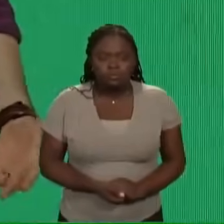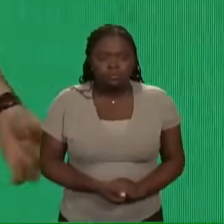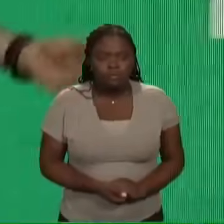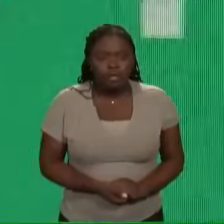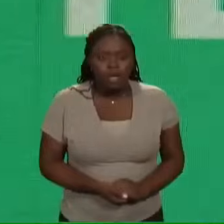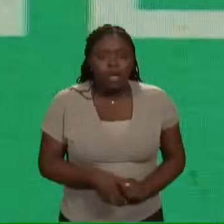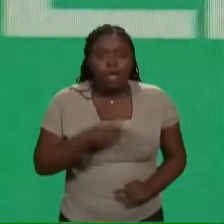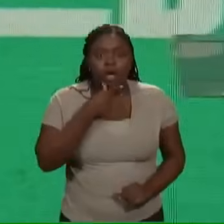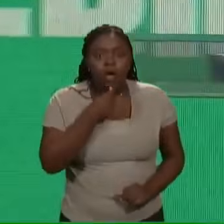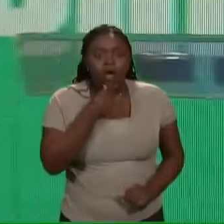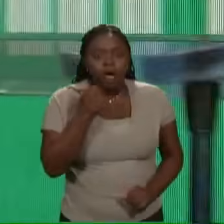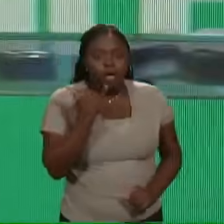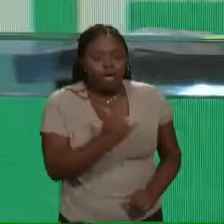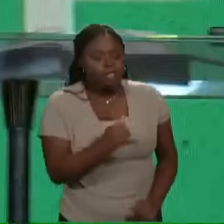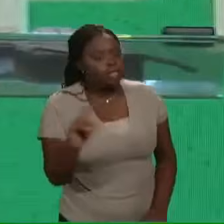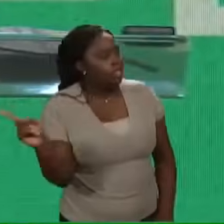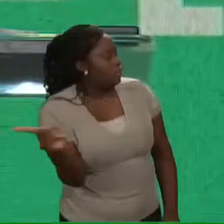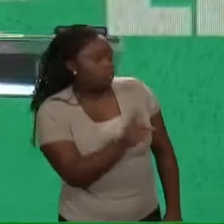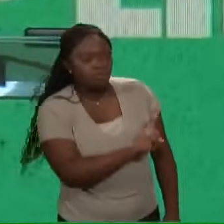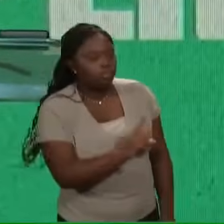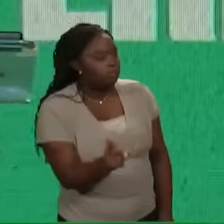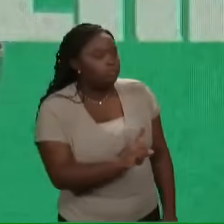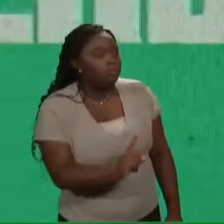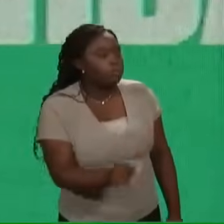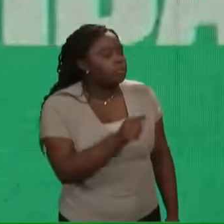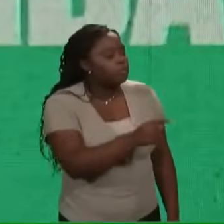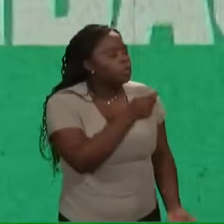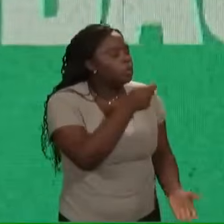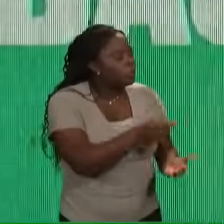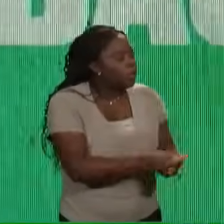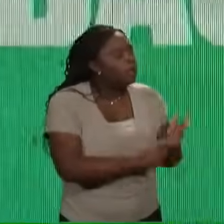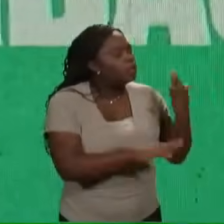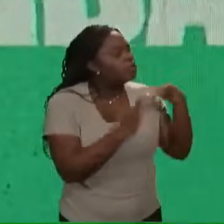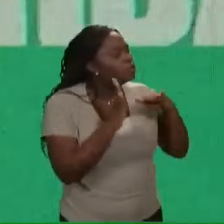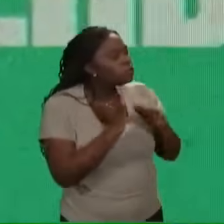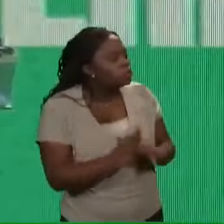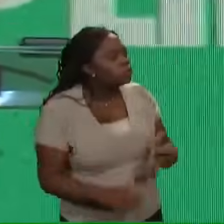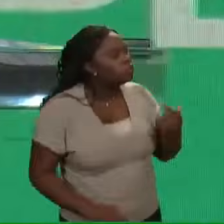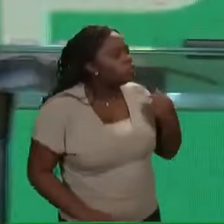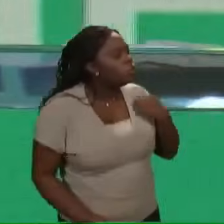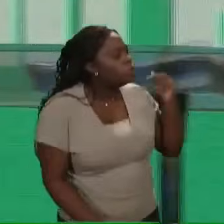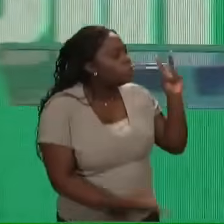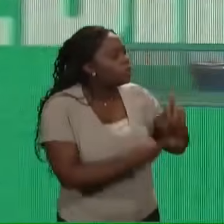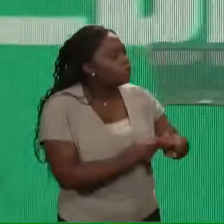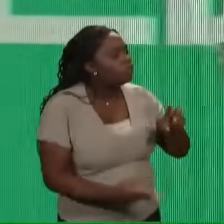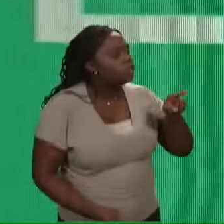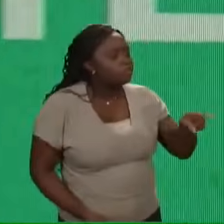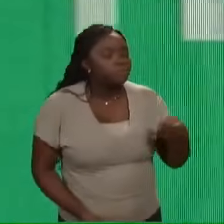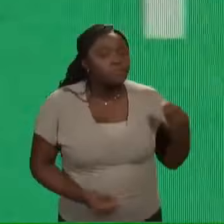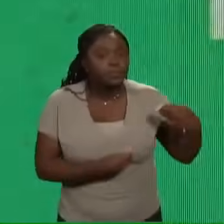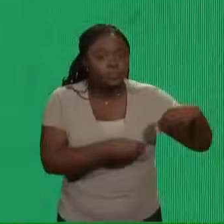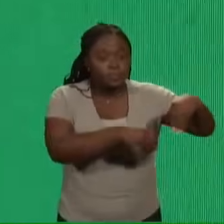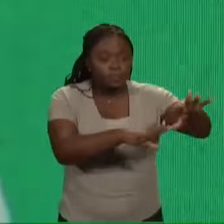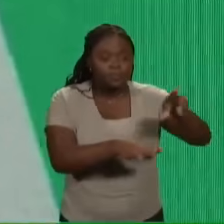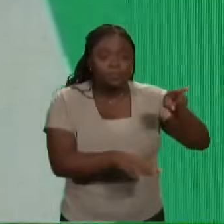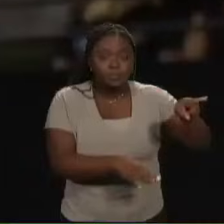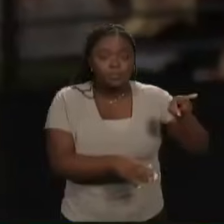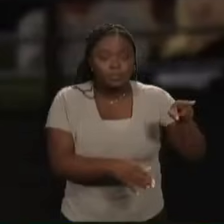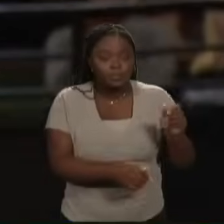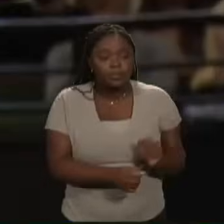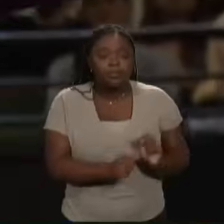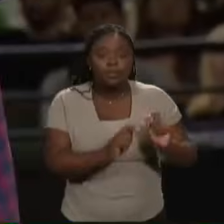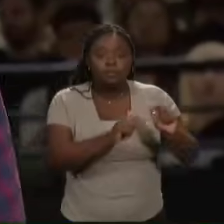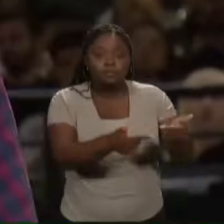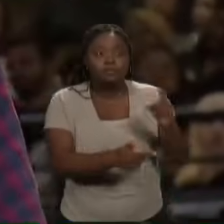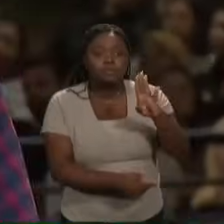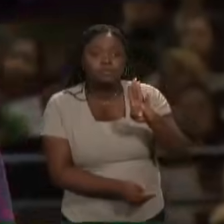O cara falou: não. Você vai me pagar tudo e eu vou te pôr na prisão. Pegou ele, levou na delegacia, fez o